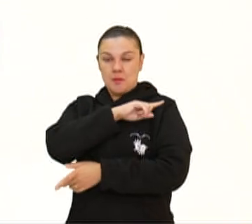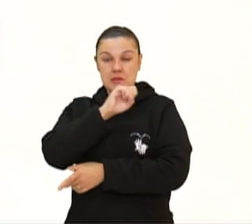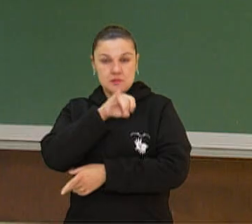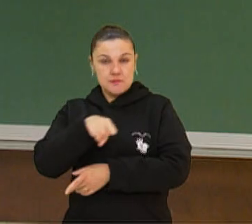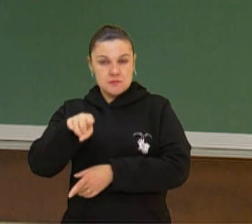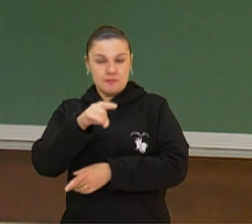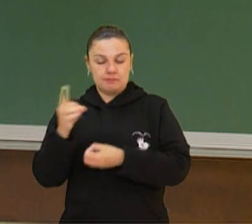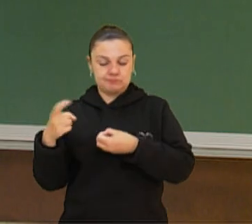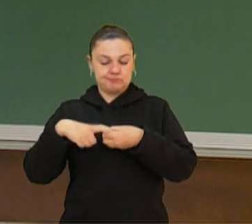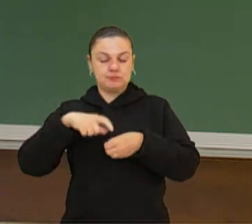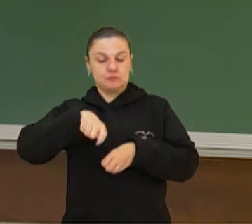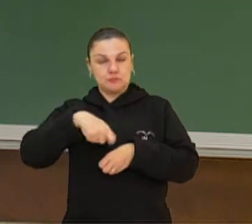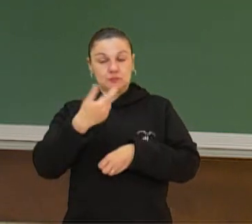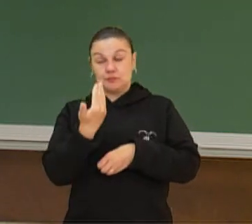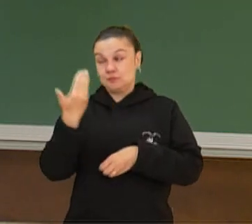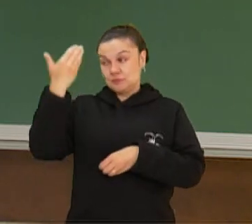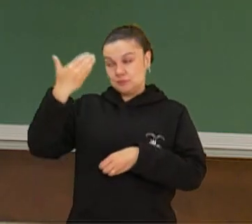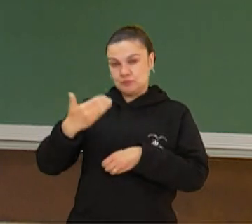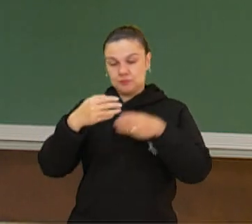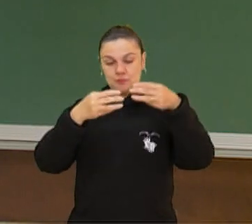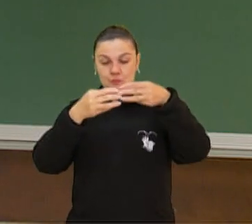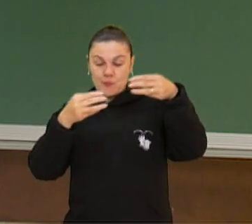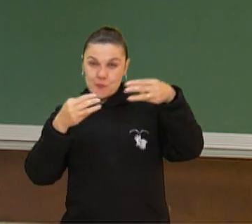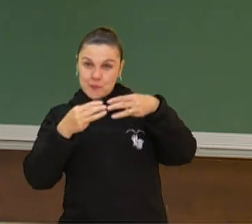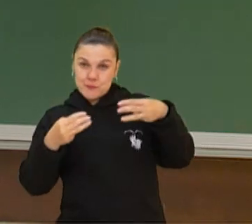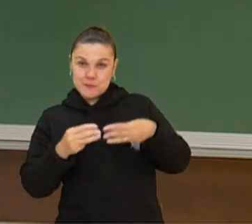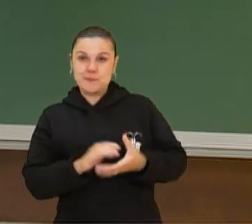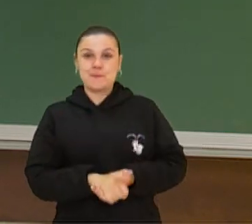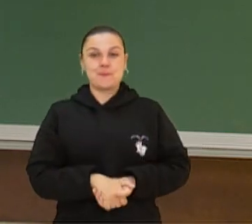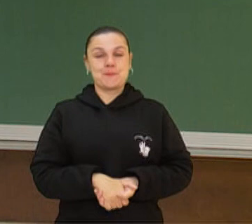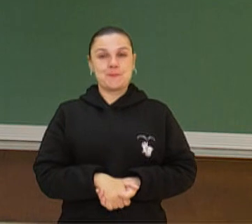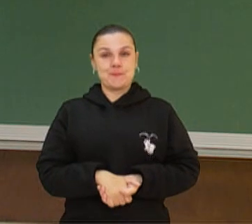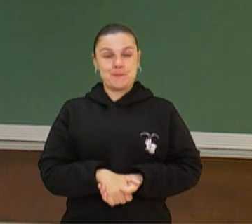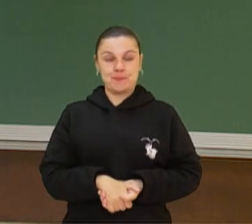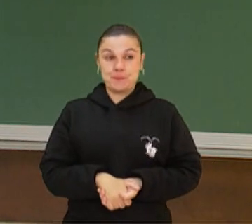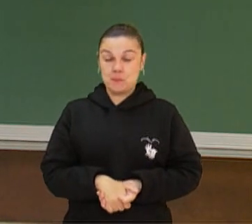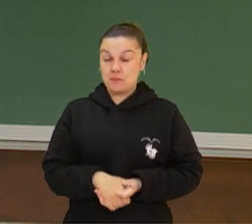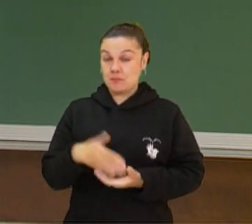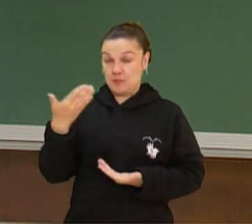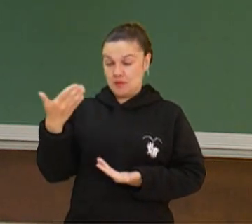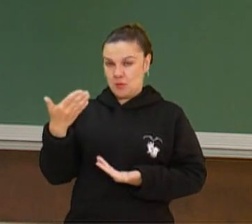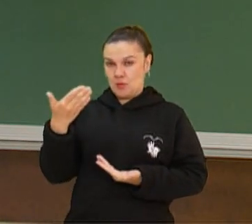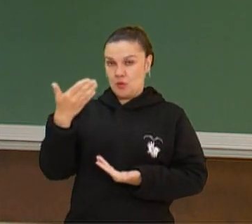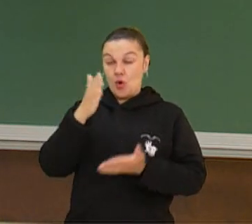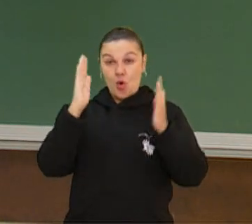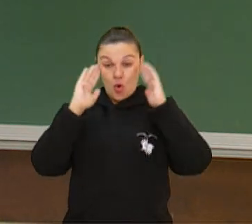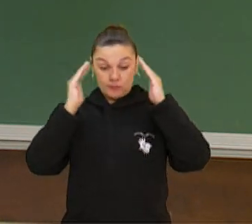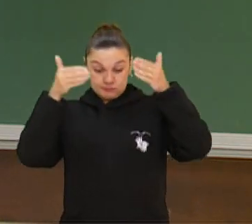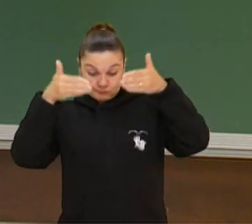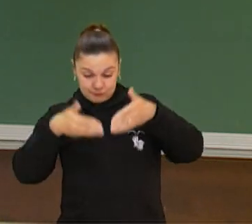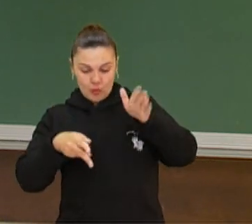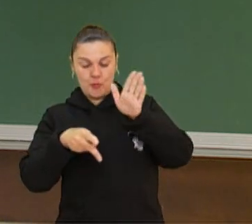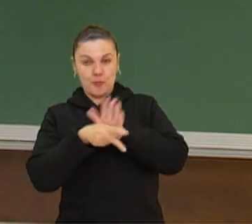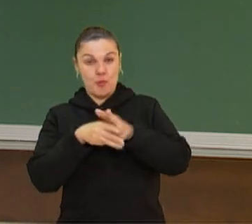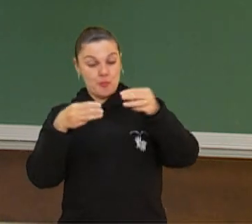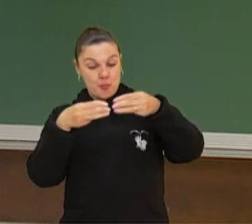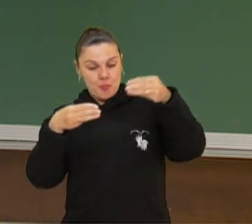aulas lá da primeira série que vai falar sobre os tecidos musculares. Tá? Então, a gente vai abordar somente os